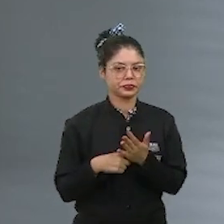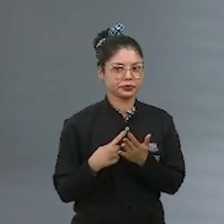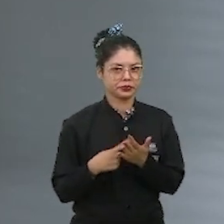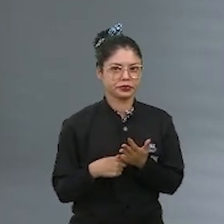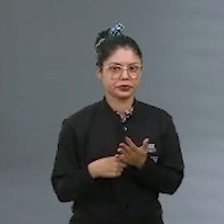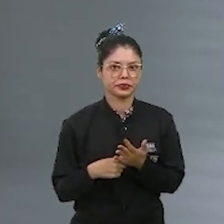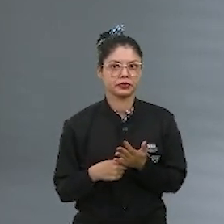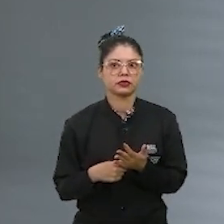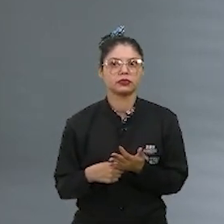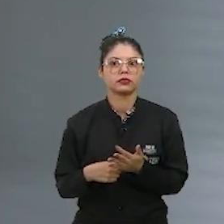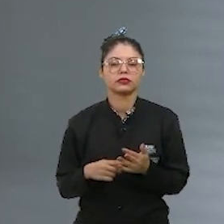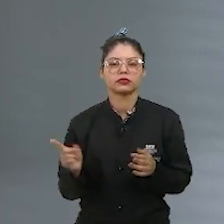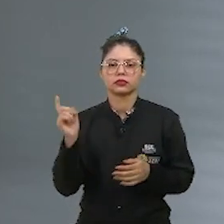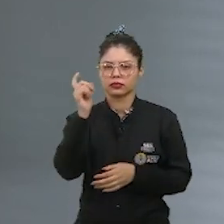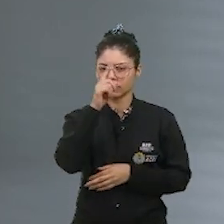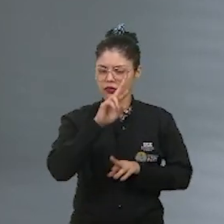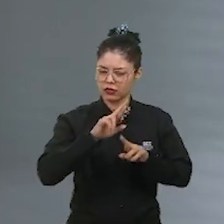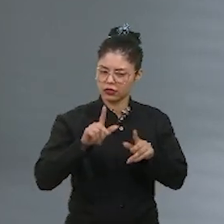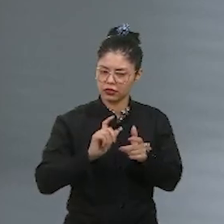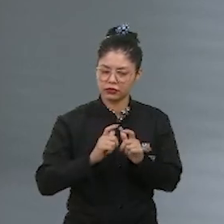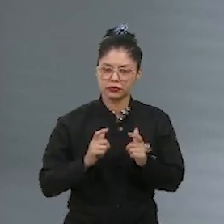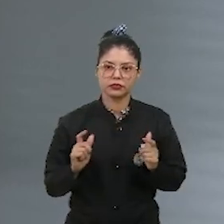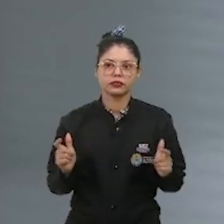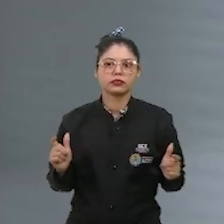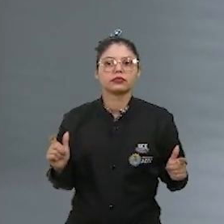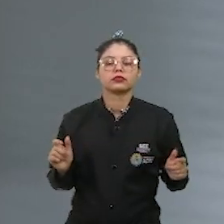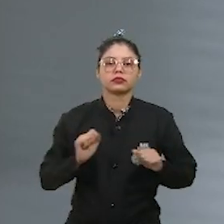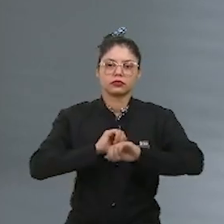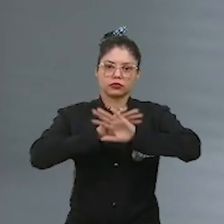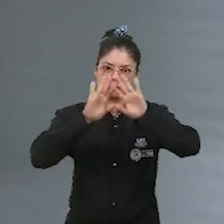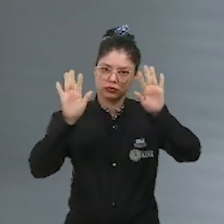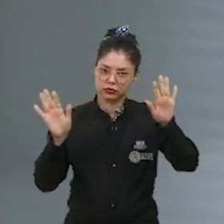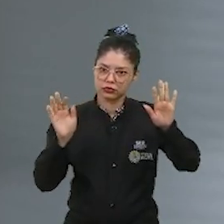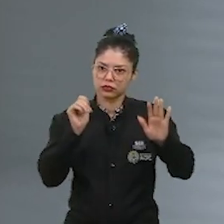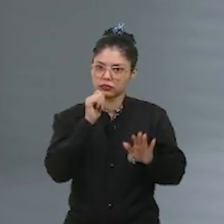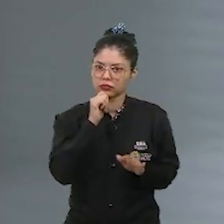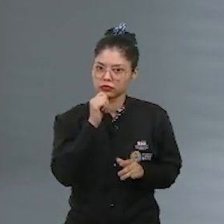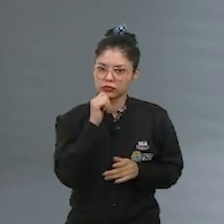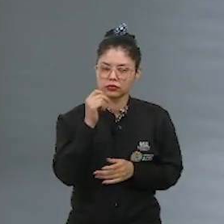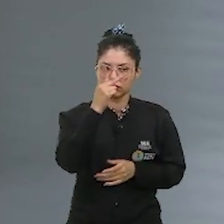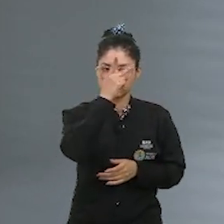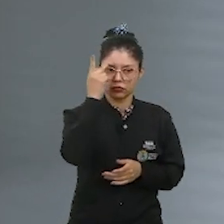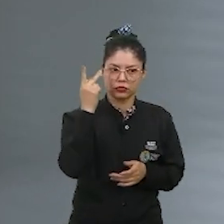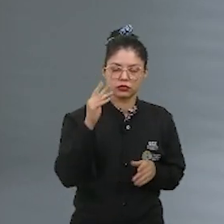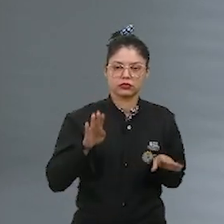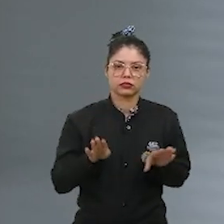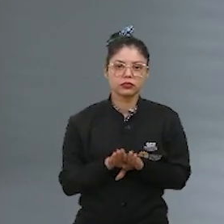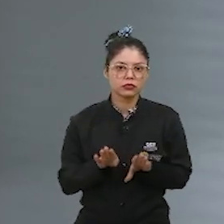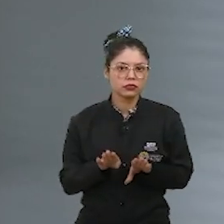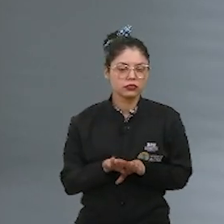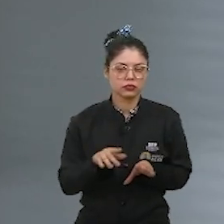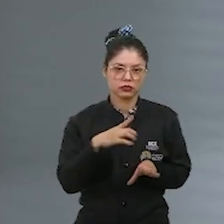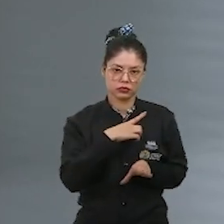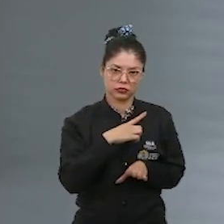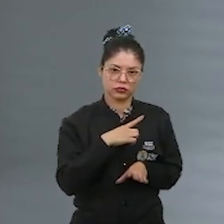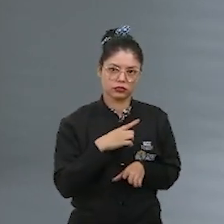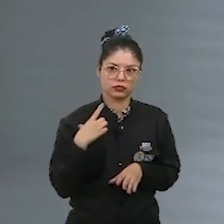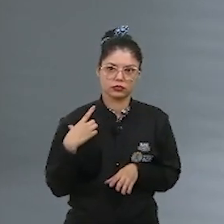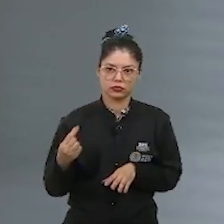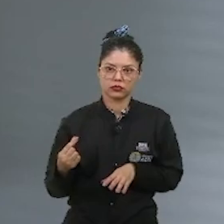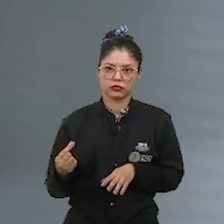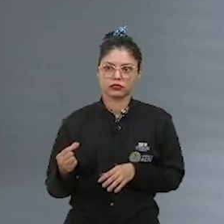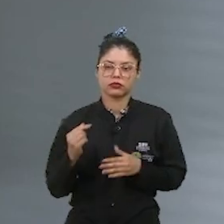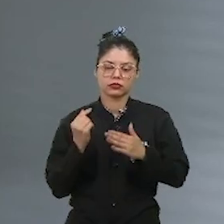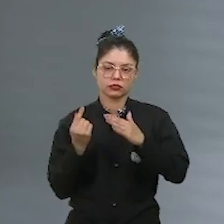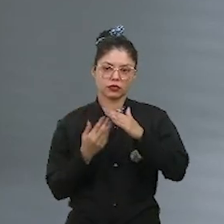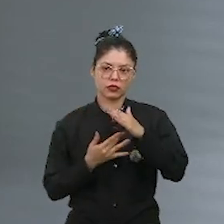um número extremamente grande. E aí, claro, essas pessoas que são refugiadas, que são